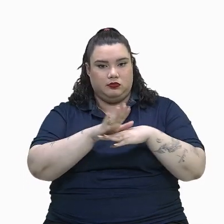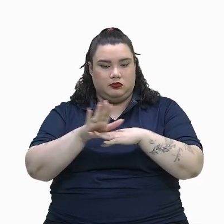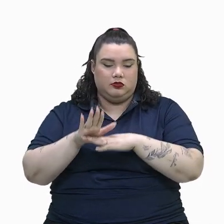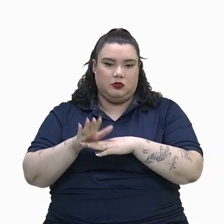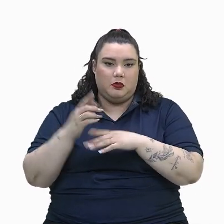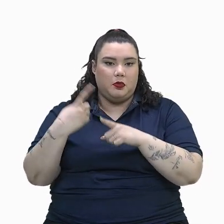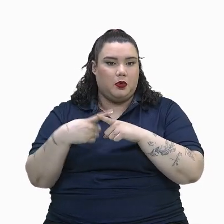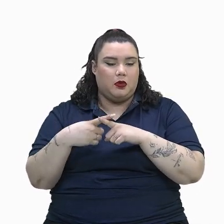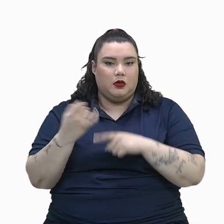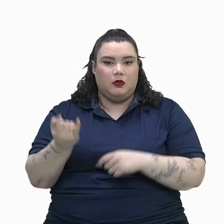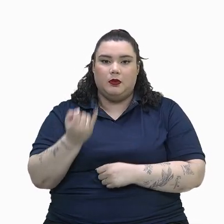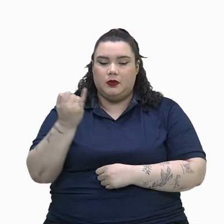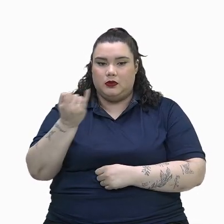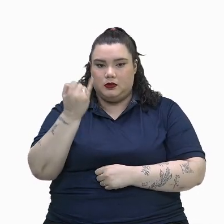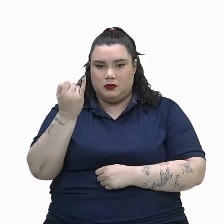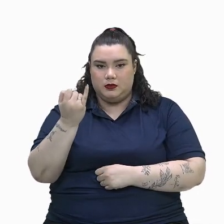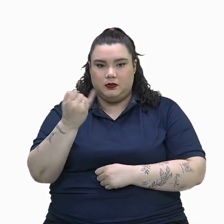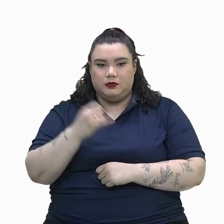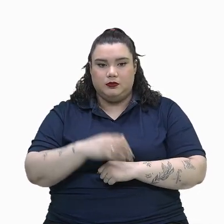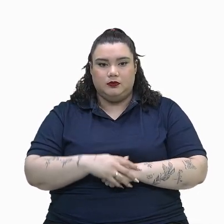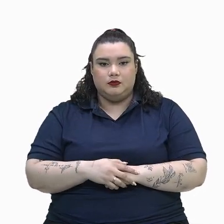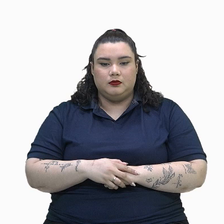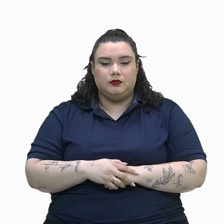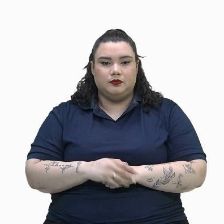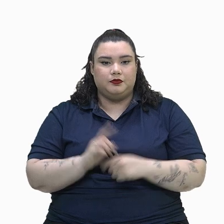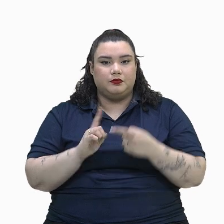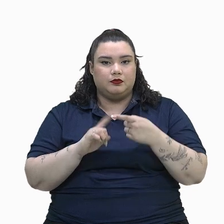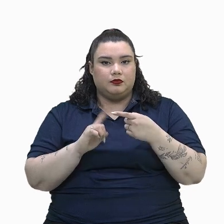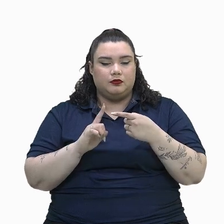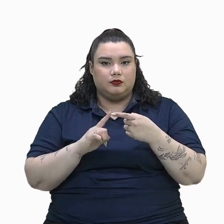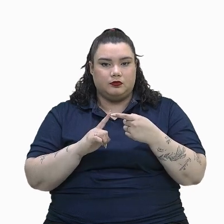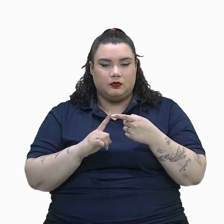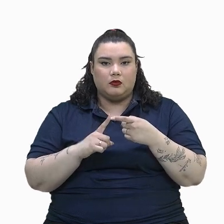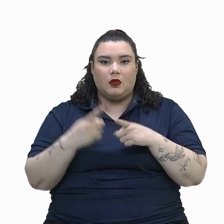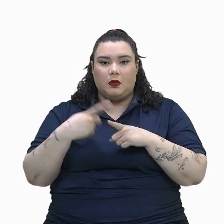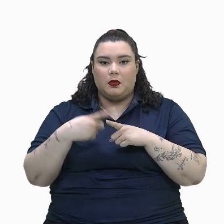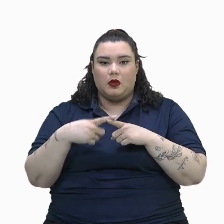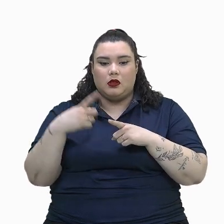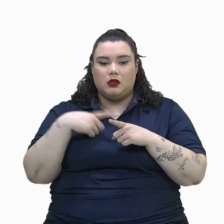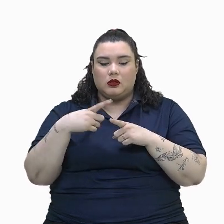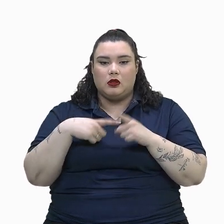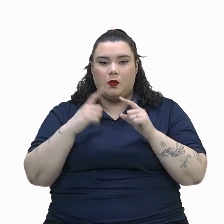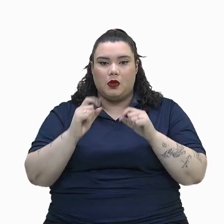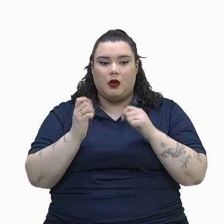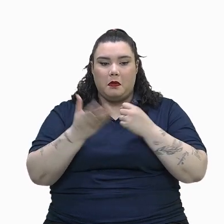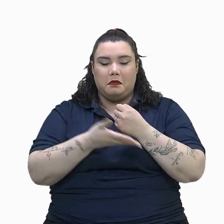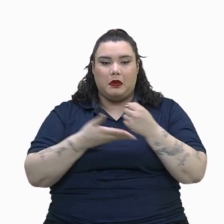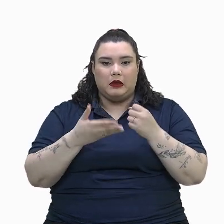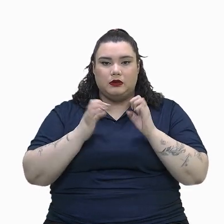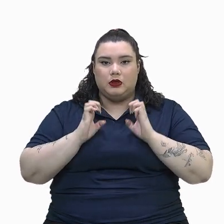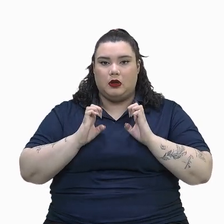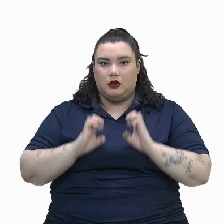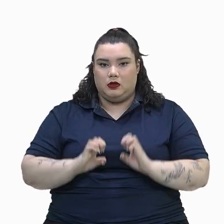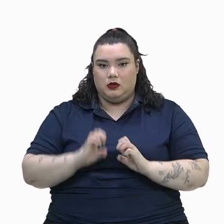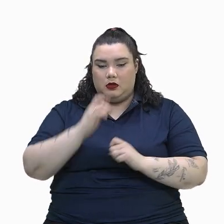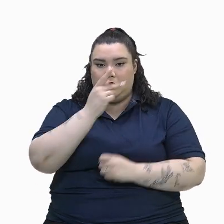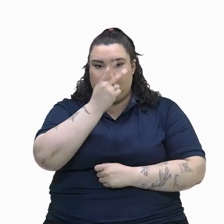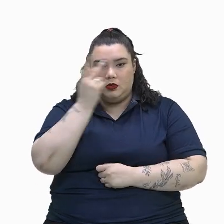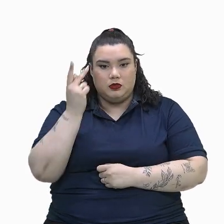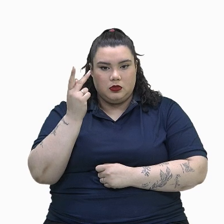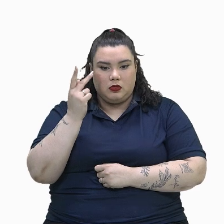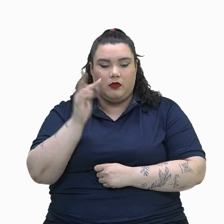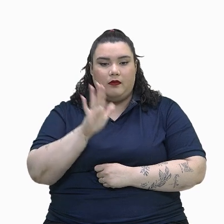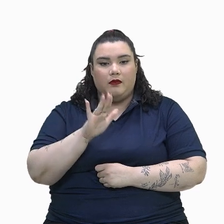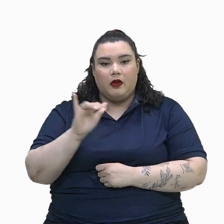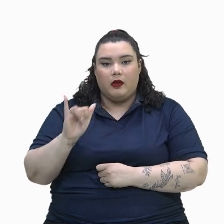é importante? Primeiro, porque dá uma fundamentação ética. Então, as pessoas